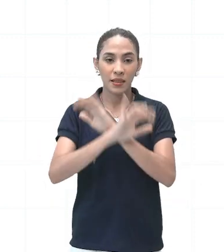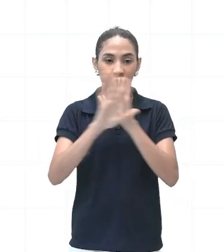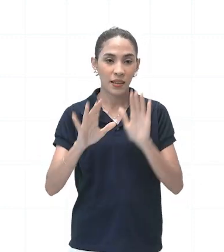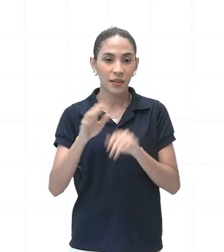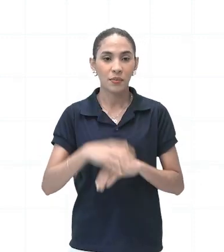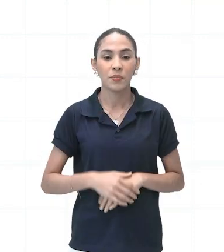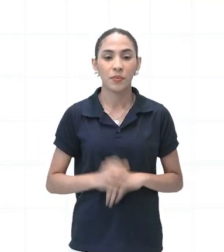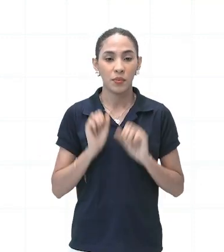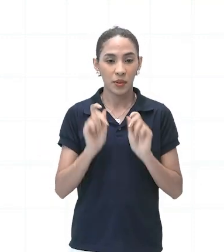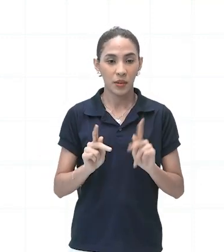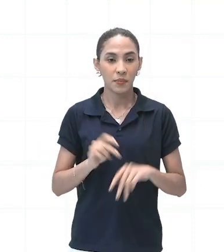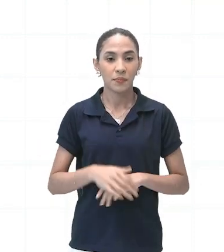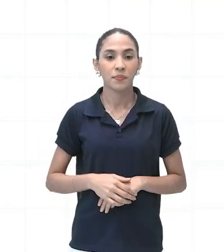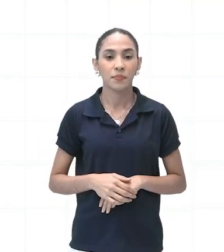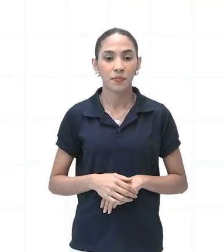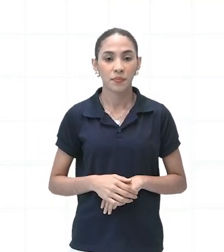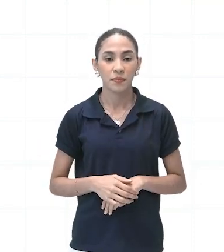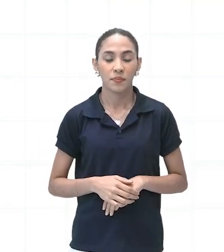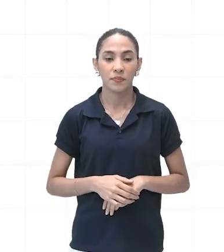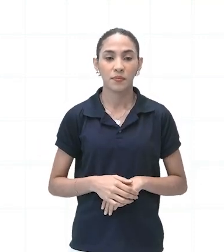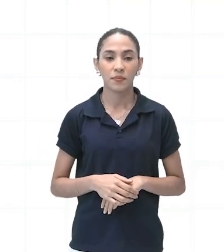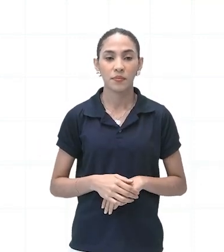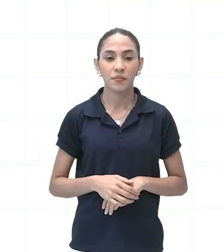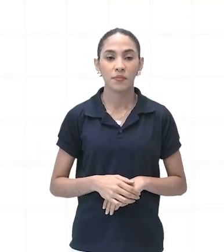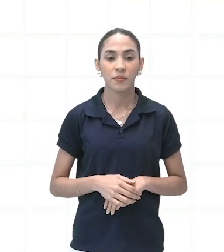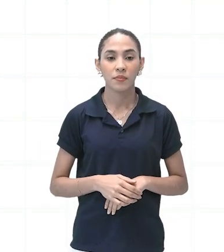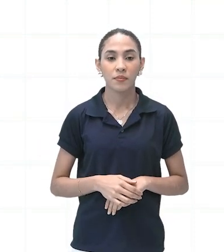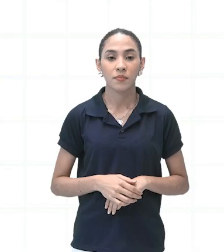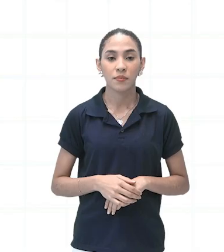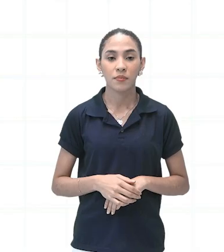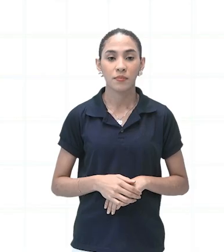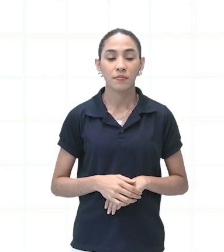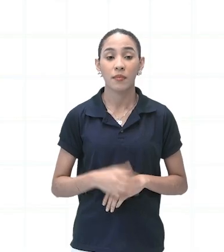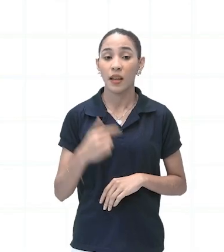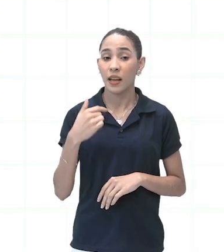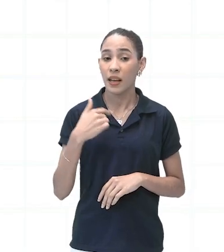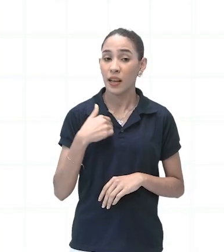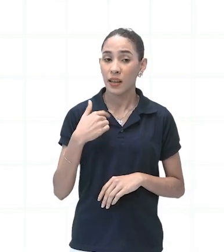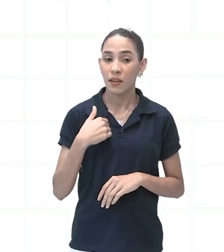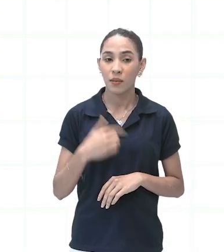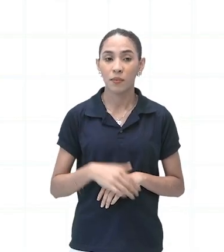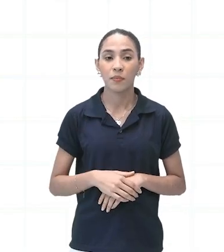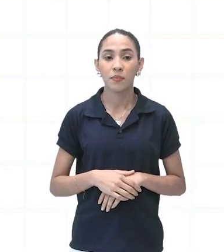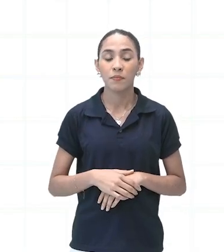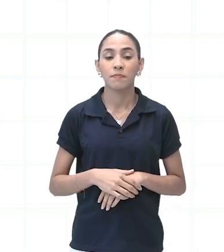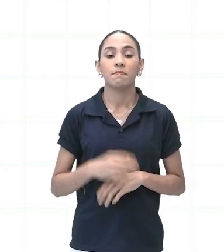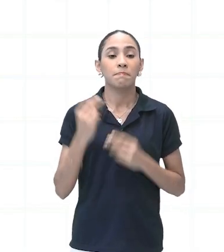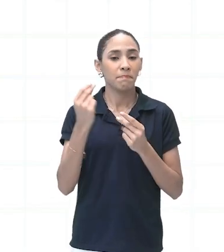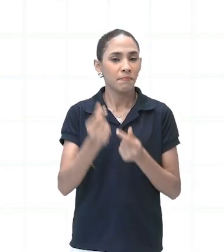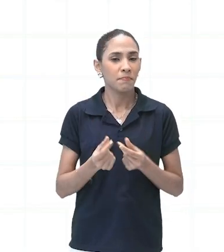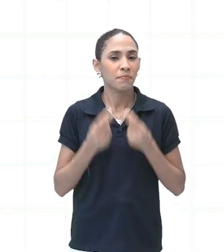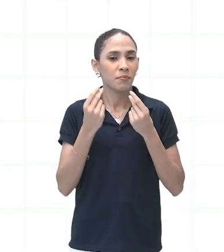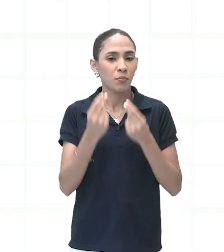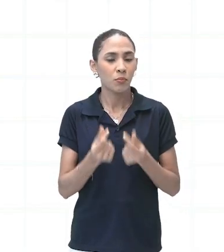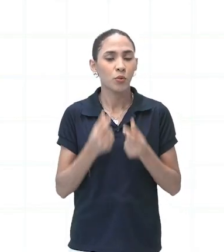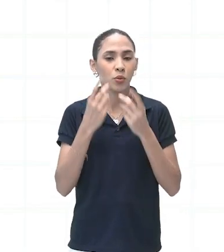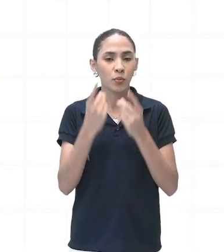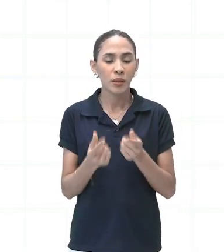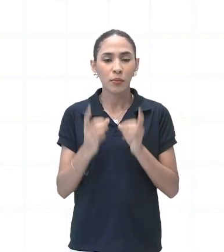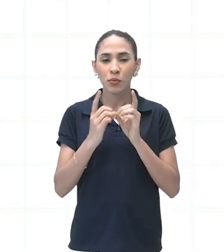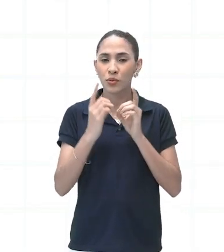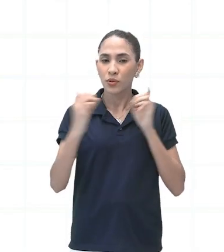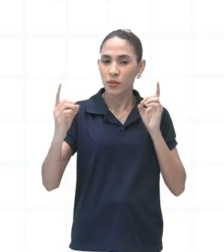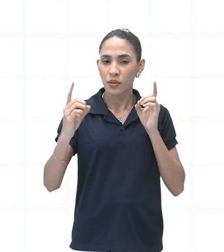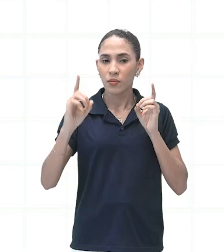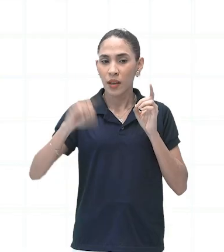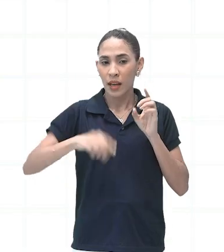nós, tá bom? Então, olhem só. Eu passei muito tempo longe dela.